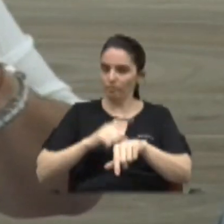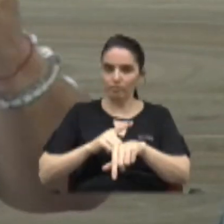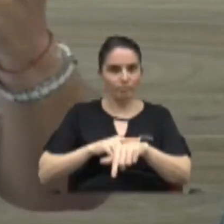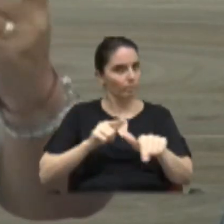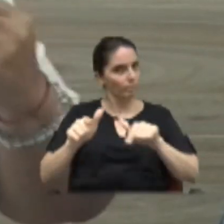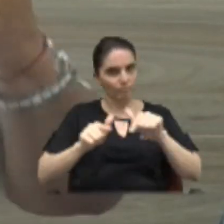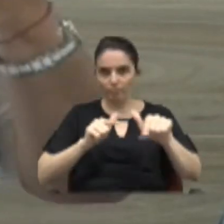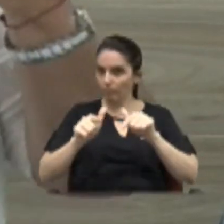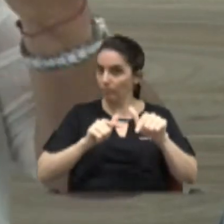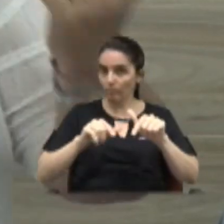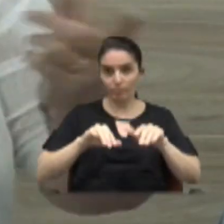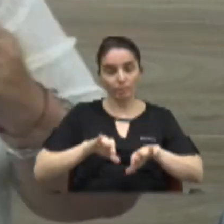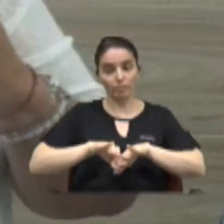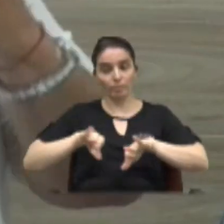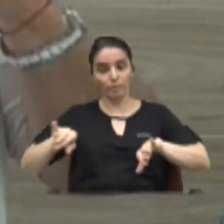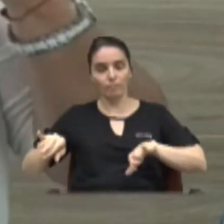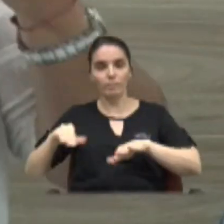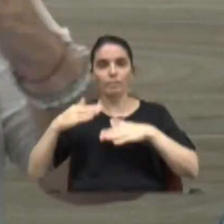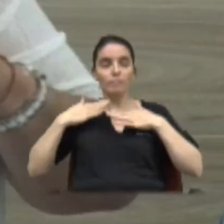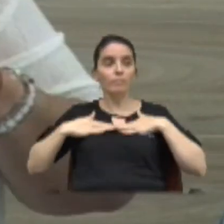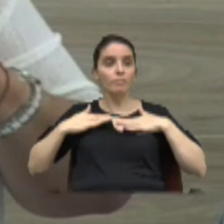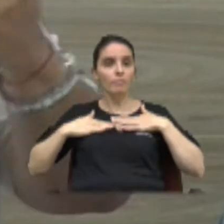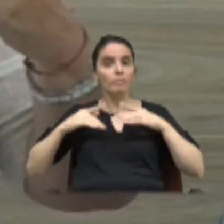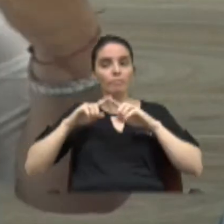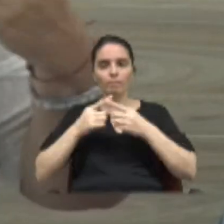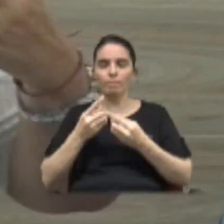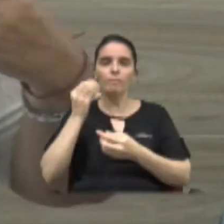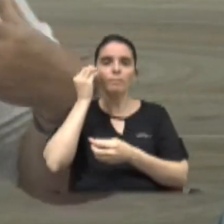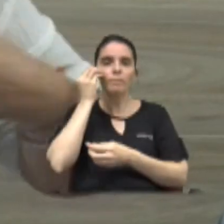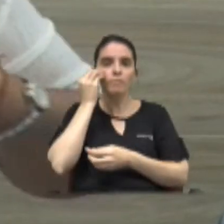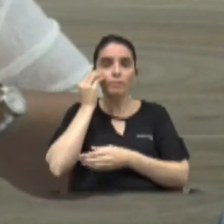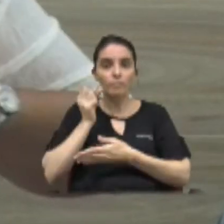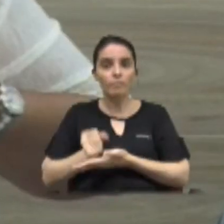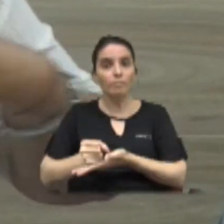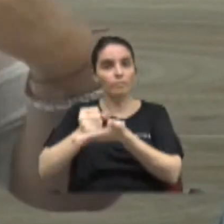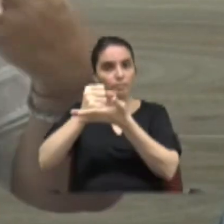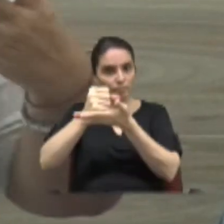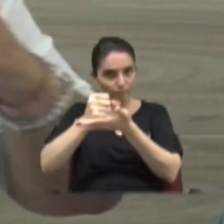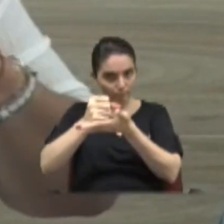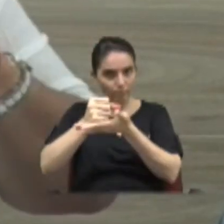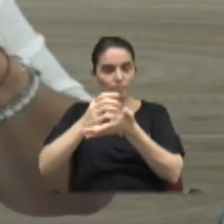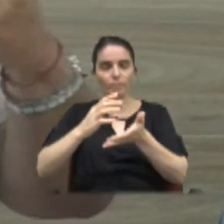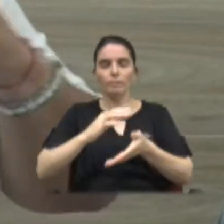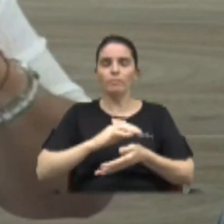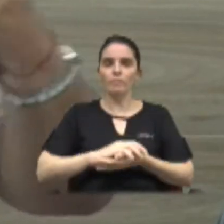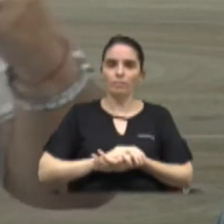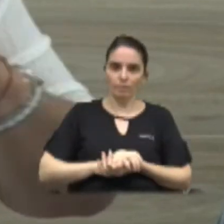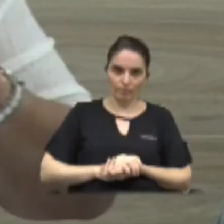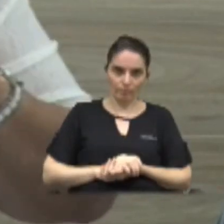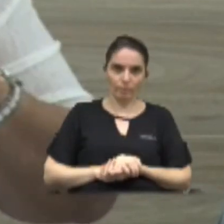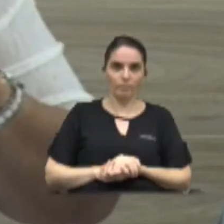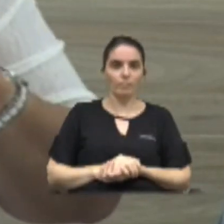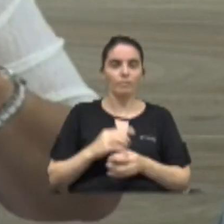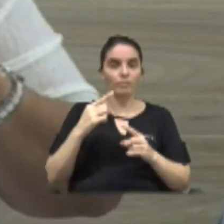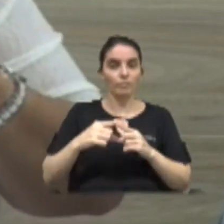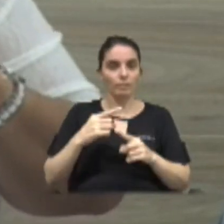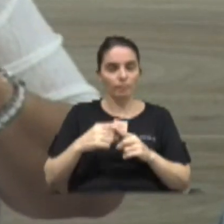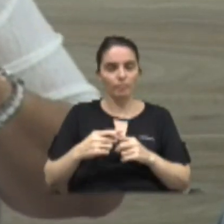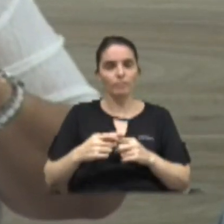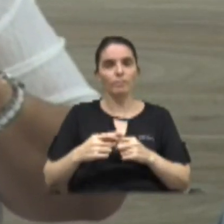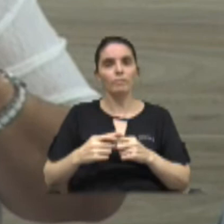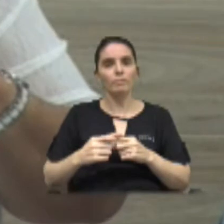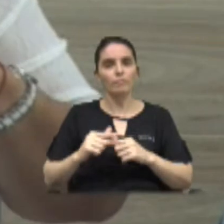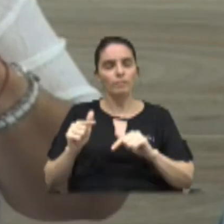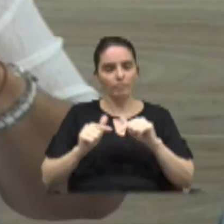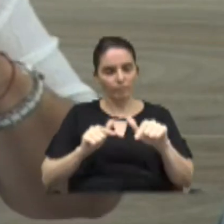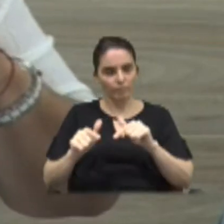trabalho, eles tentaram fazer aquilo do qual eles se incorporaram, do qual eles se prestaram a